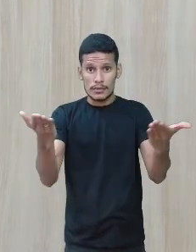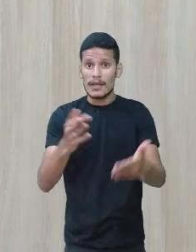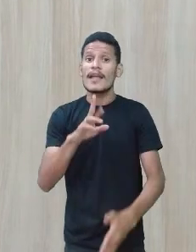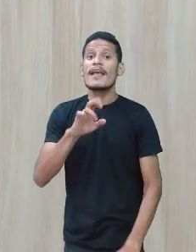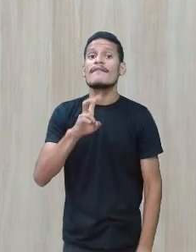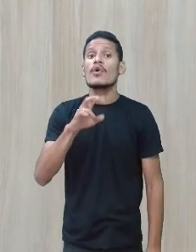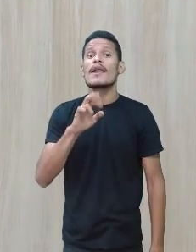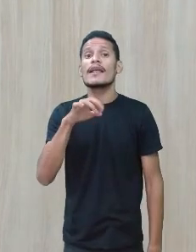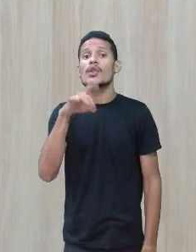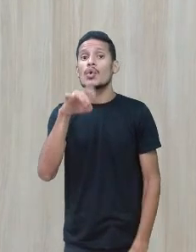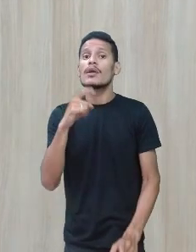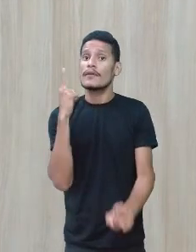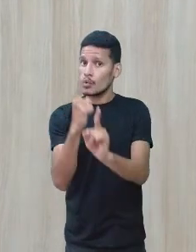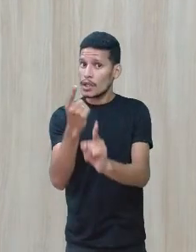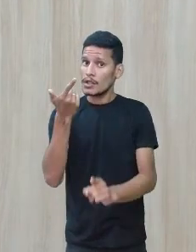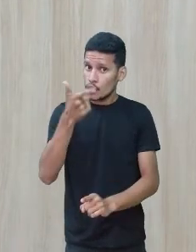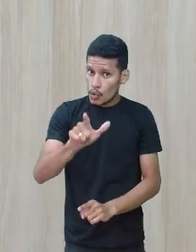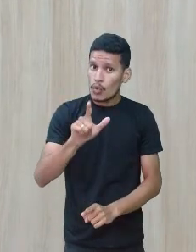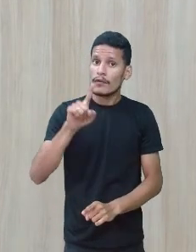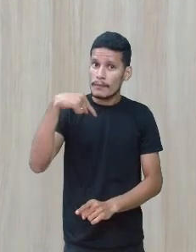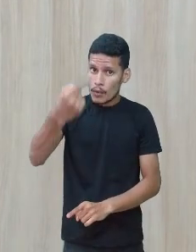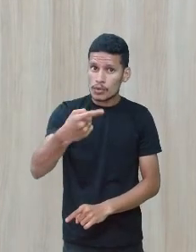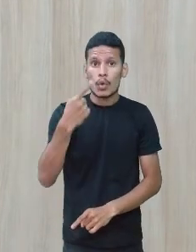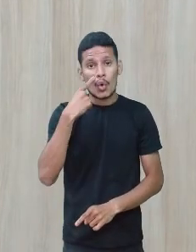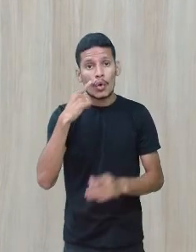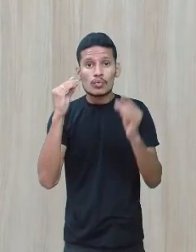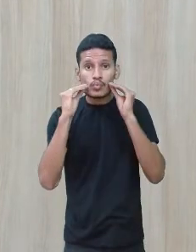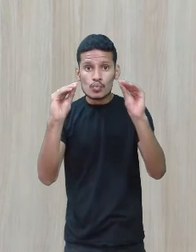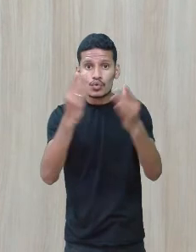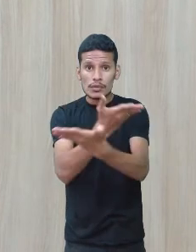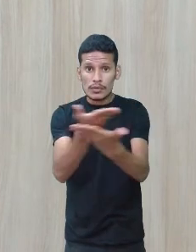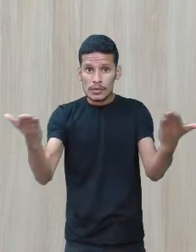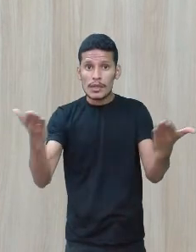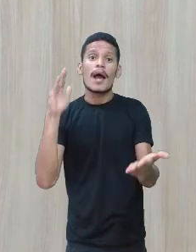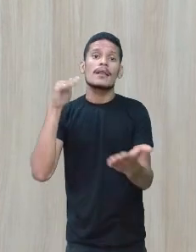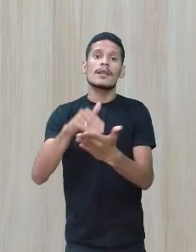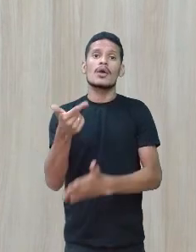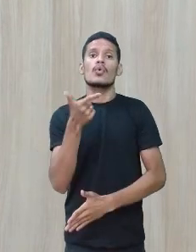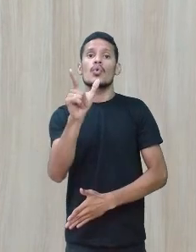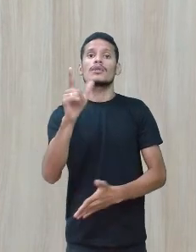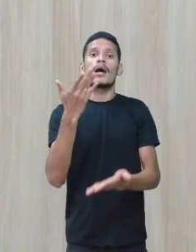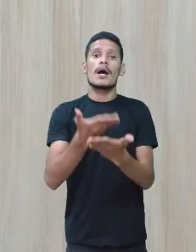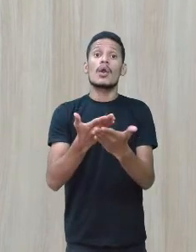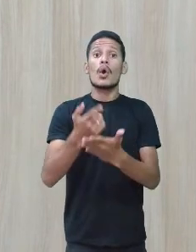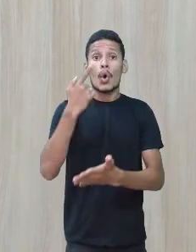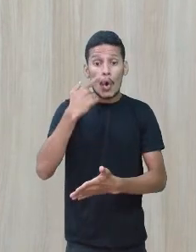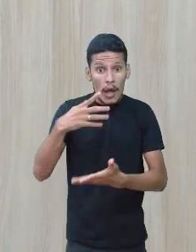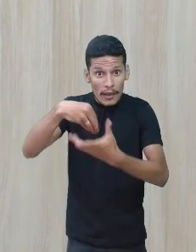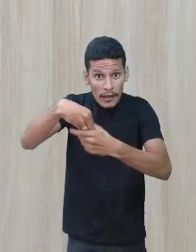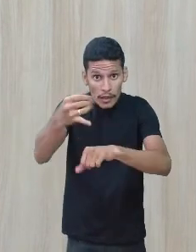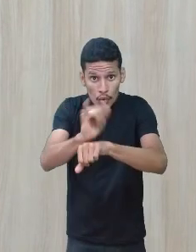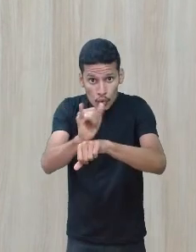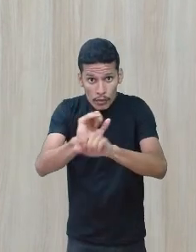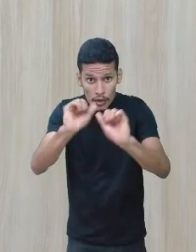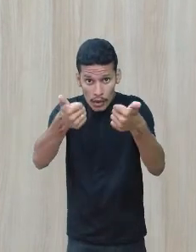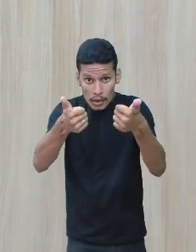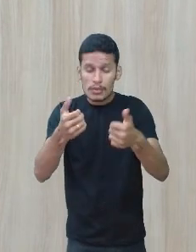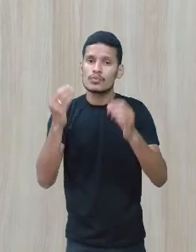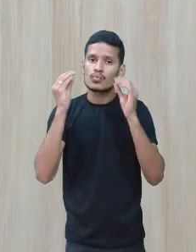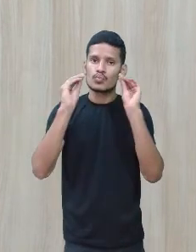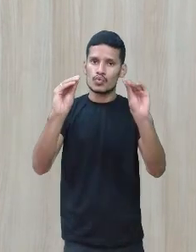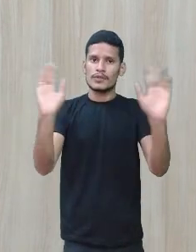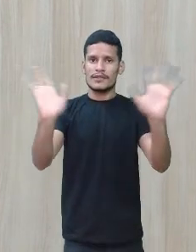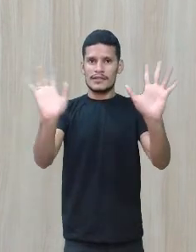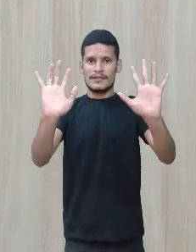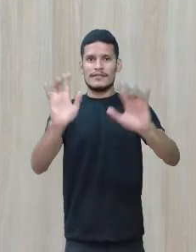Revo, nos vemos em breve. Um cheiro para todos vocês e até a próxima. A aula tá lá no YouTube depois, hein? Beijo!